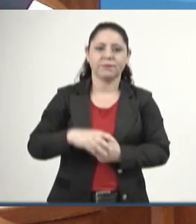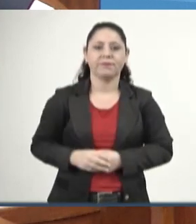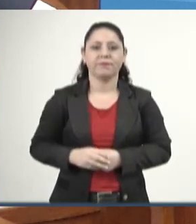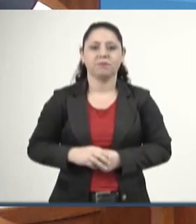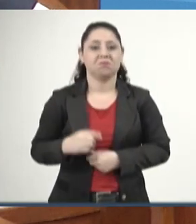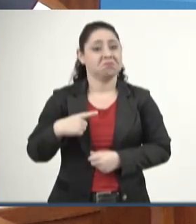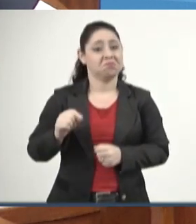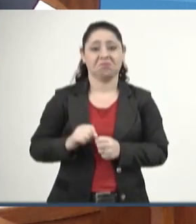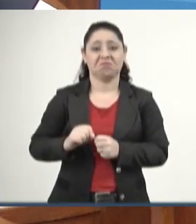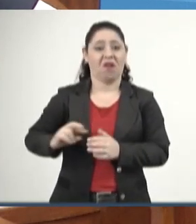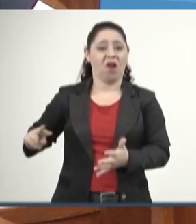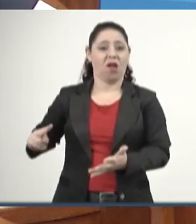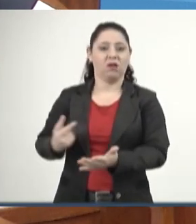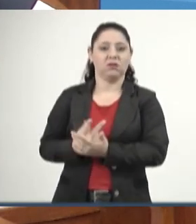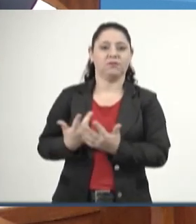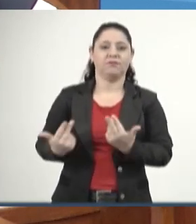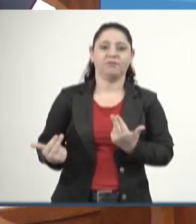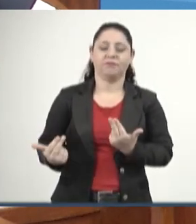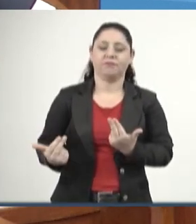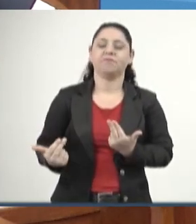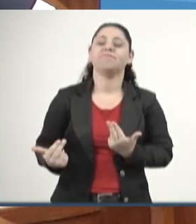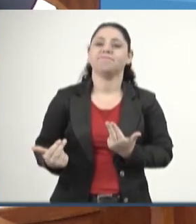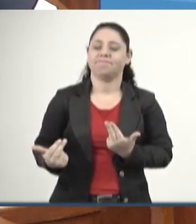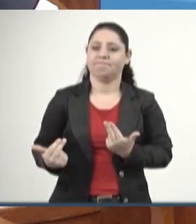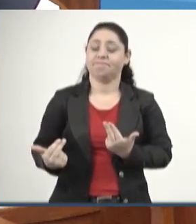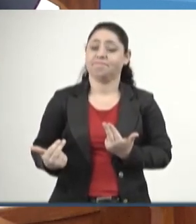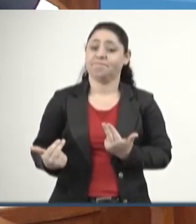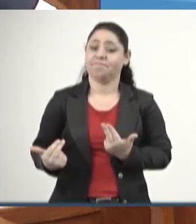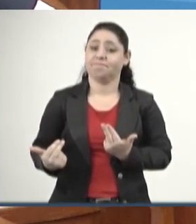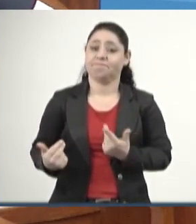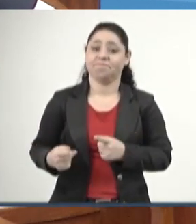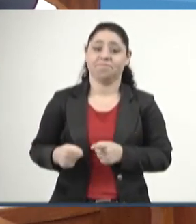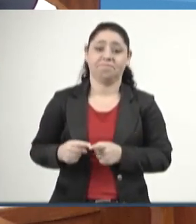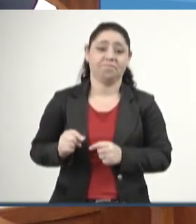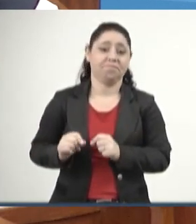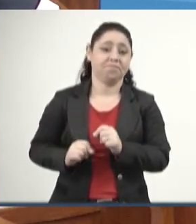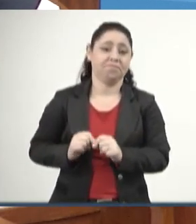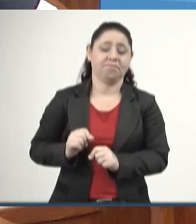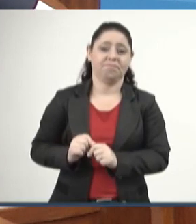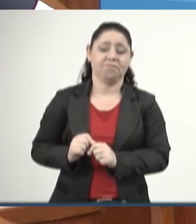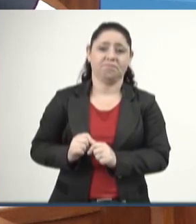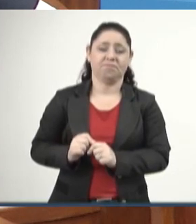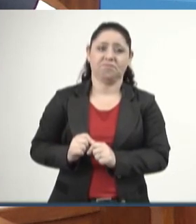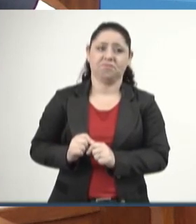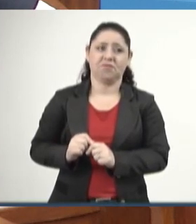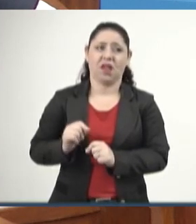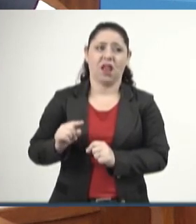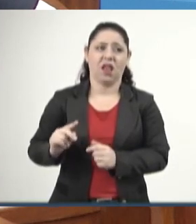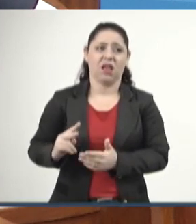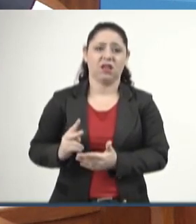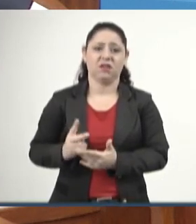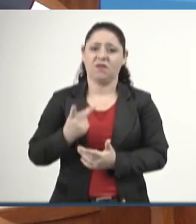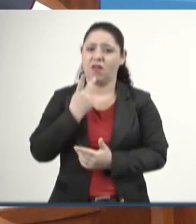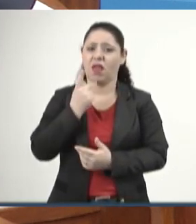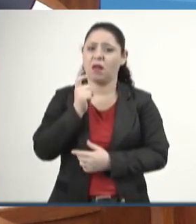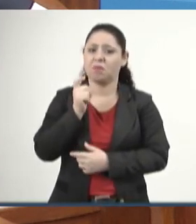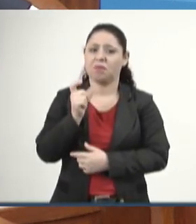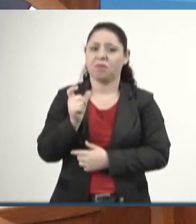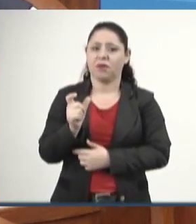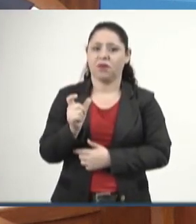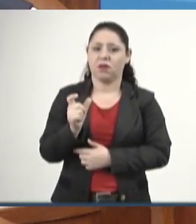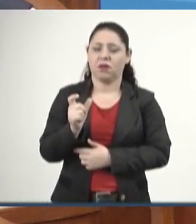não cometeria um impropério, um despropósito daquele de